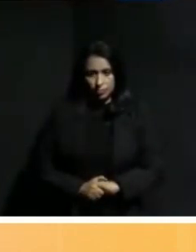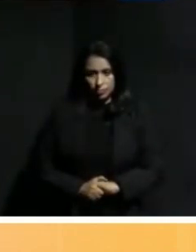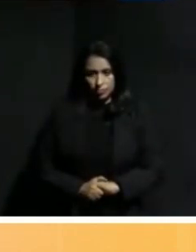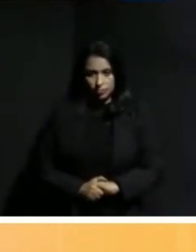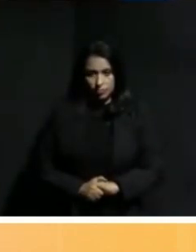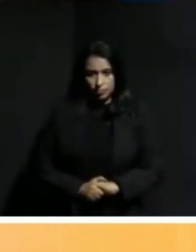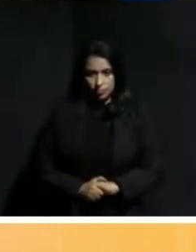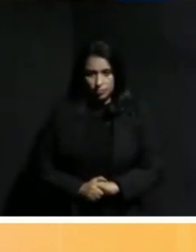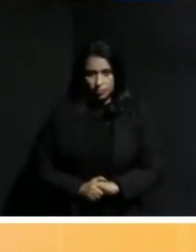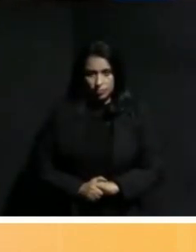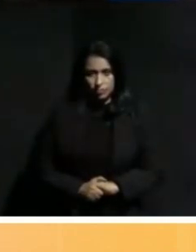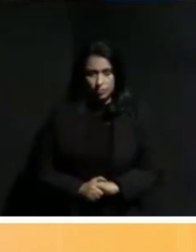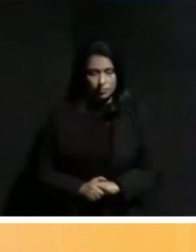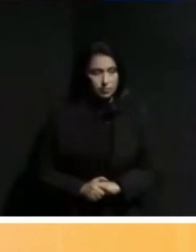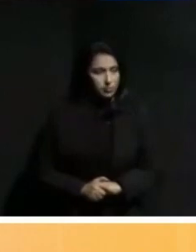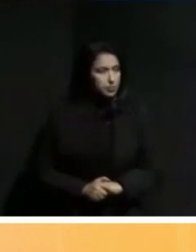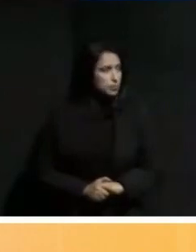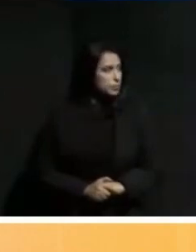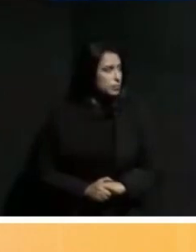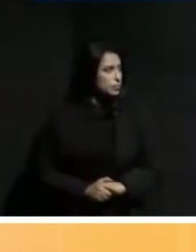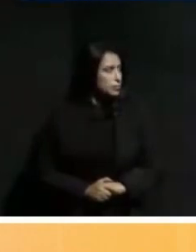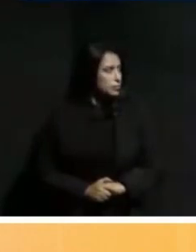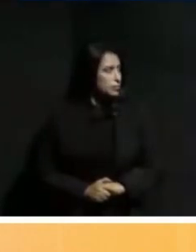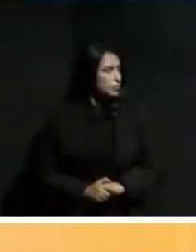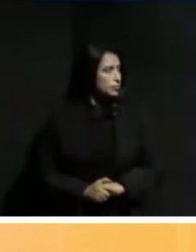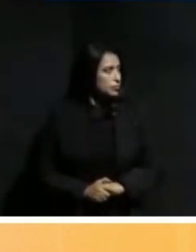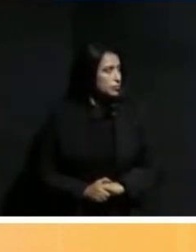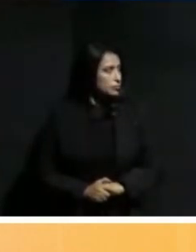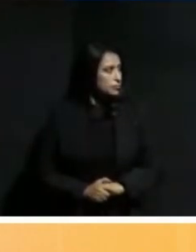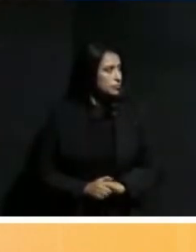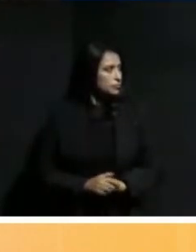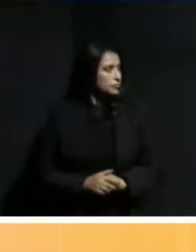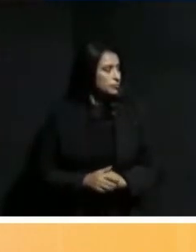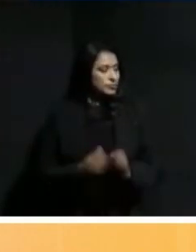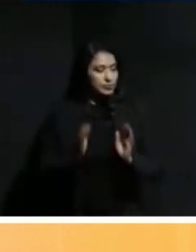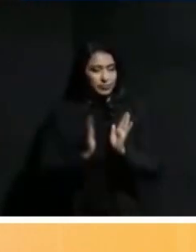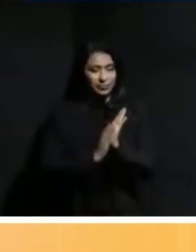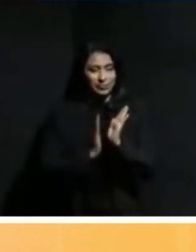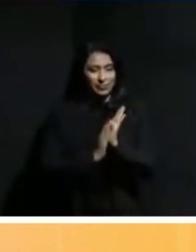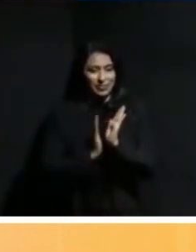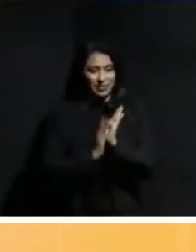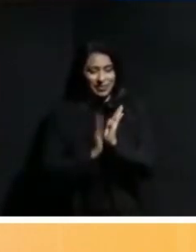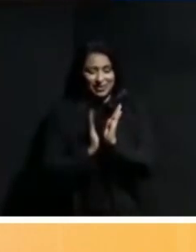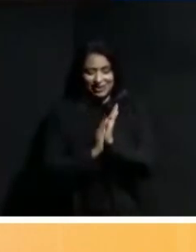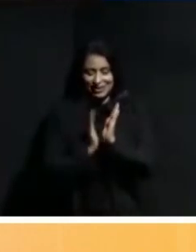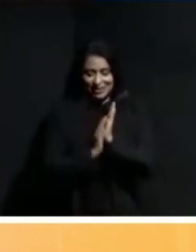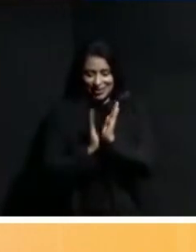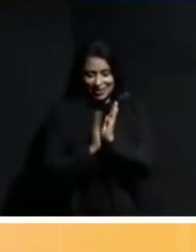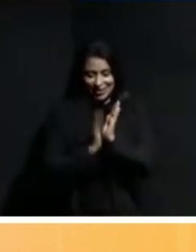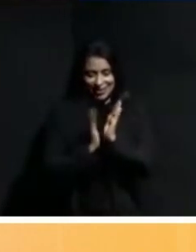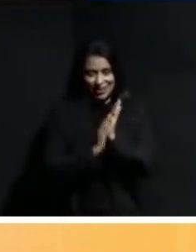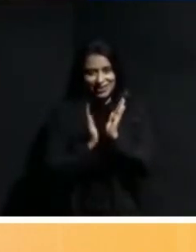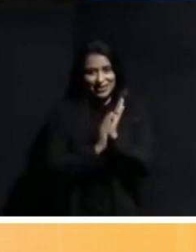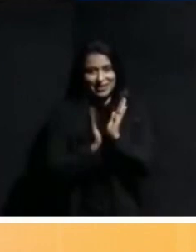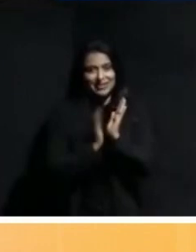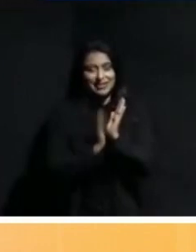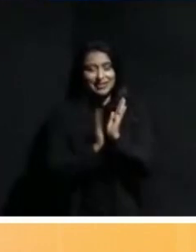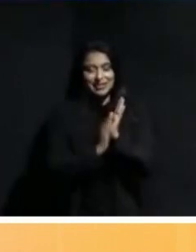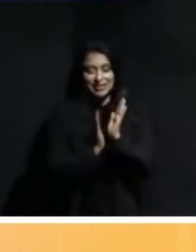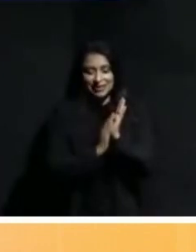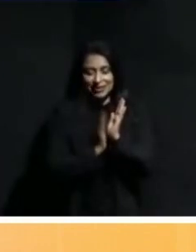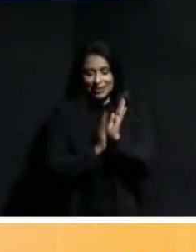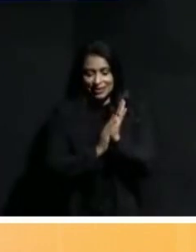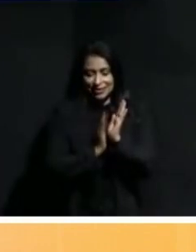Brasil e da própria Caixa Econômica Federal. Mas ele não descartou a possibilidade de troca de comando